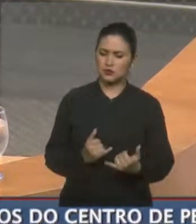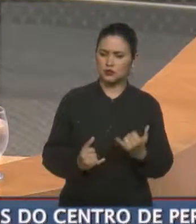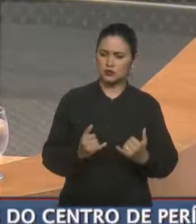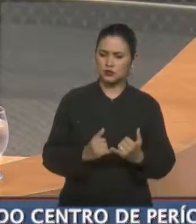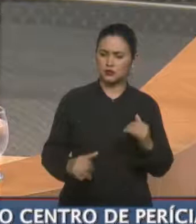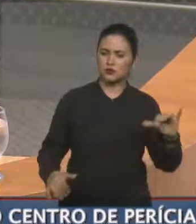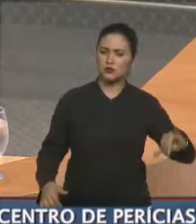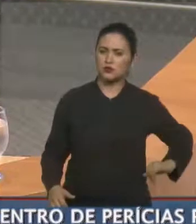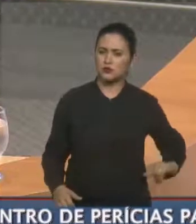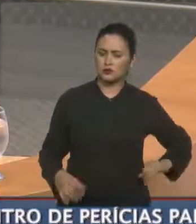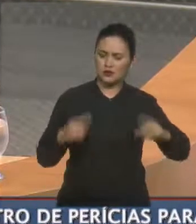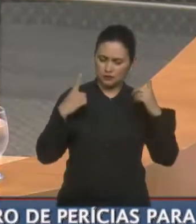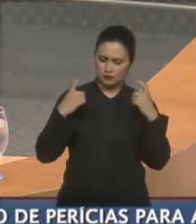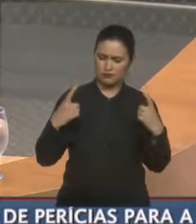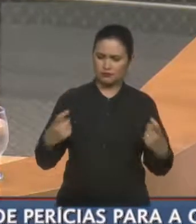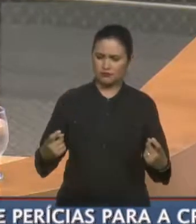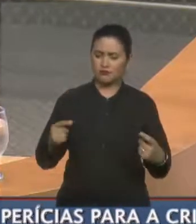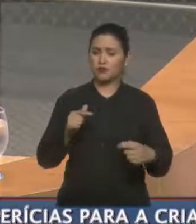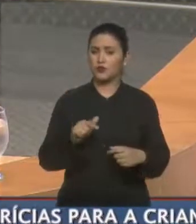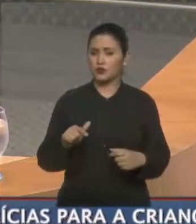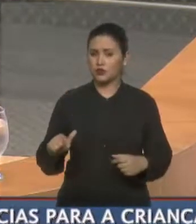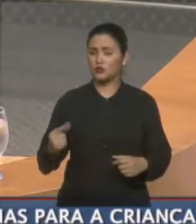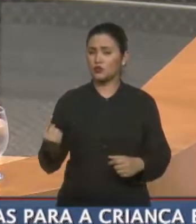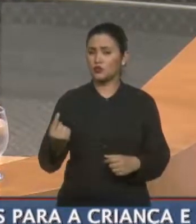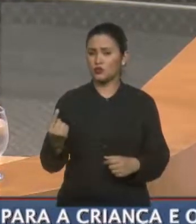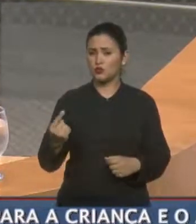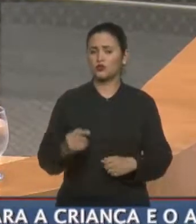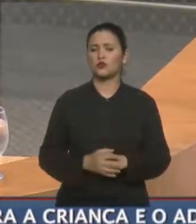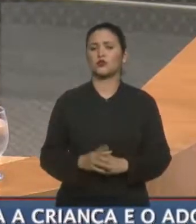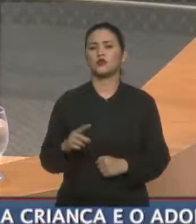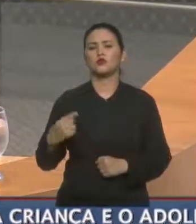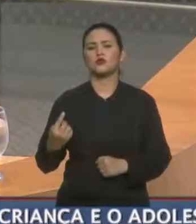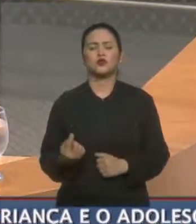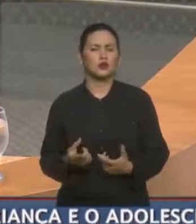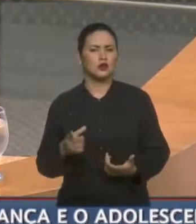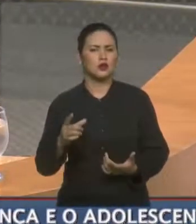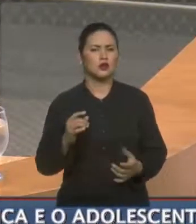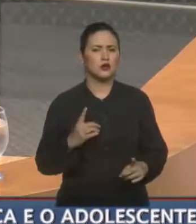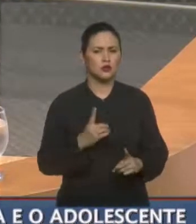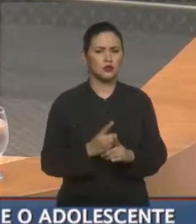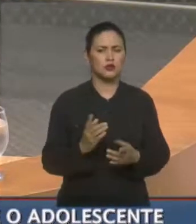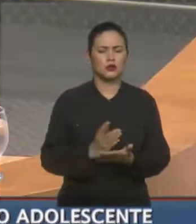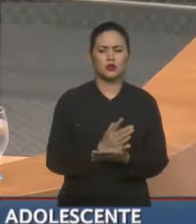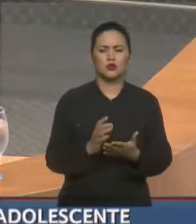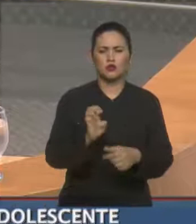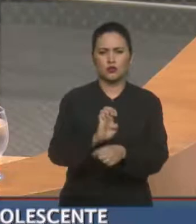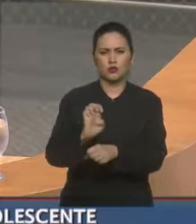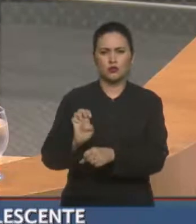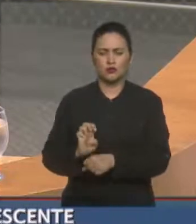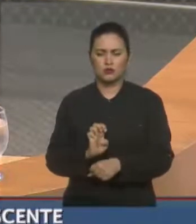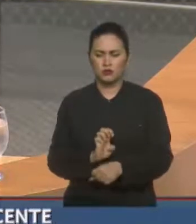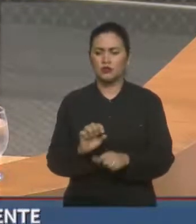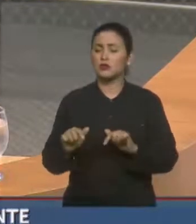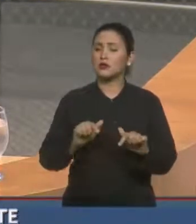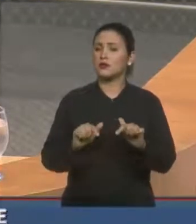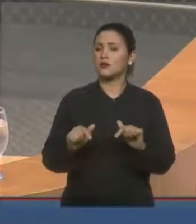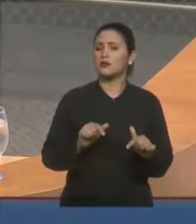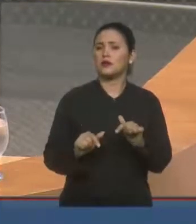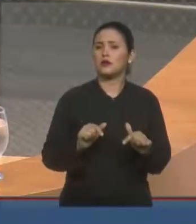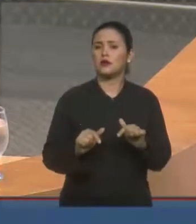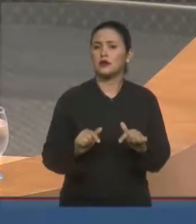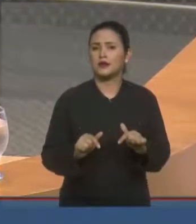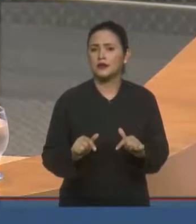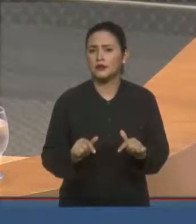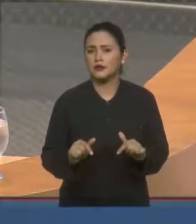violência, ainda continua sendo único, né? Nós encontramos aí, em alguns outros estados, um trabalho,